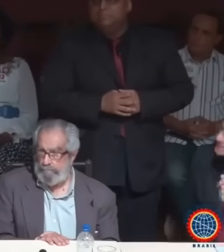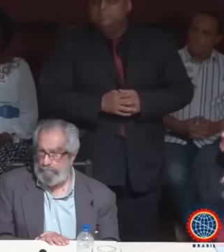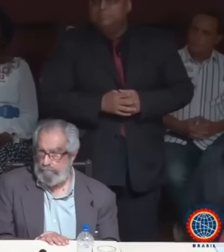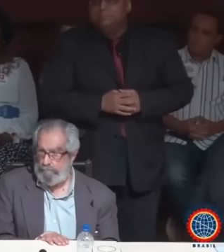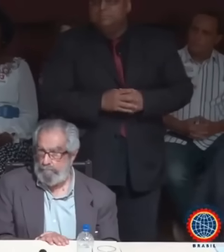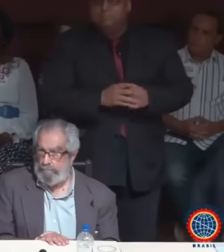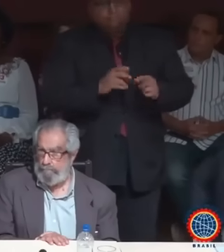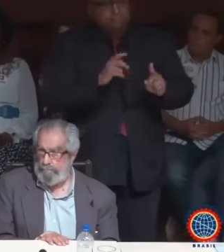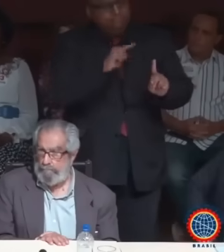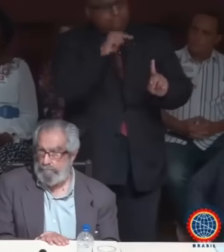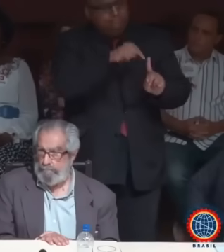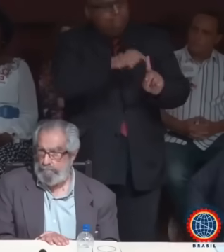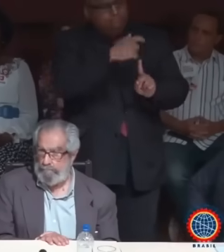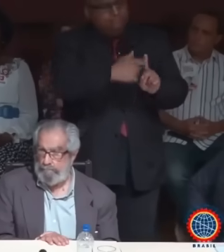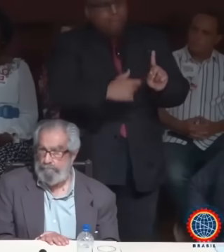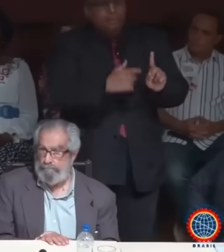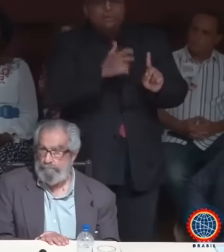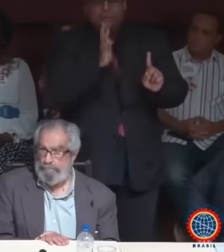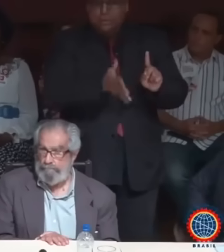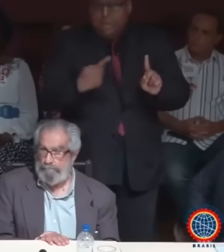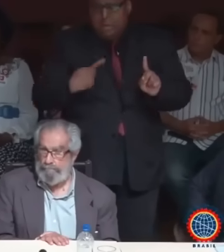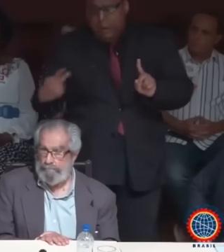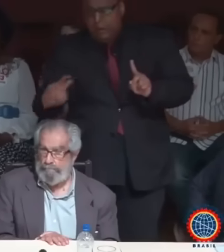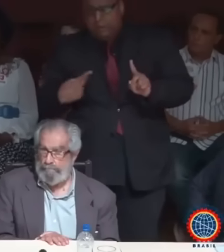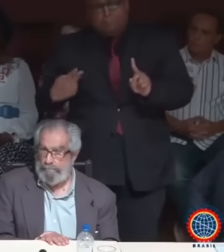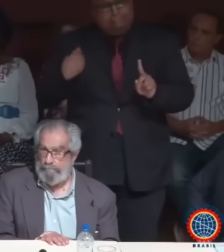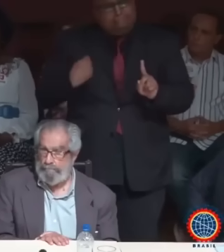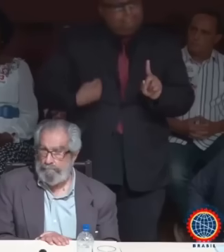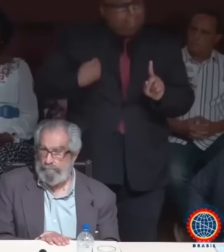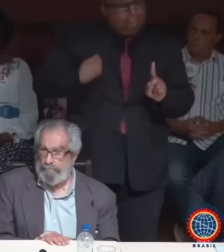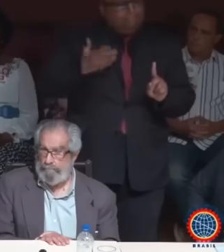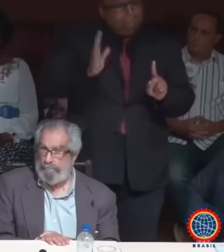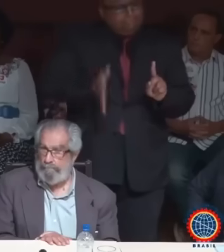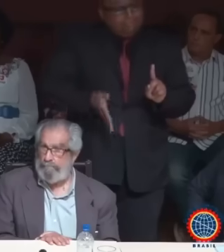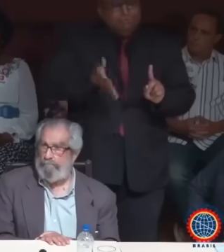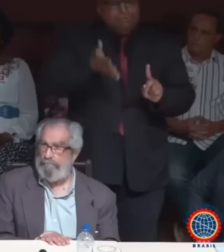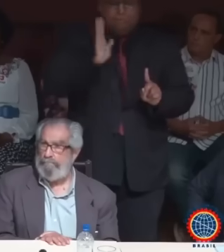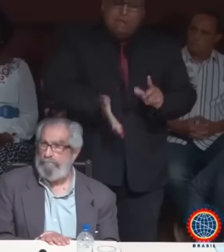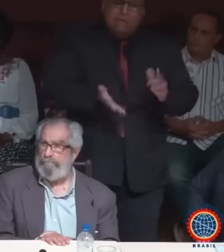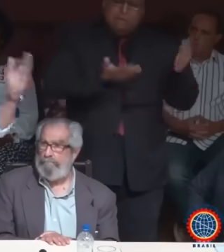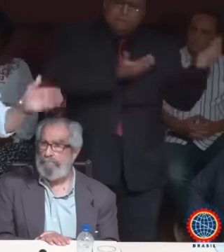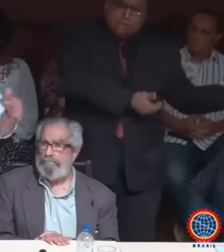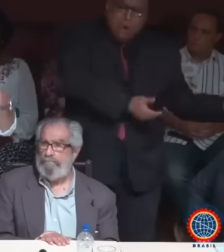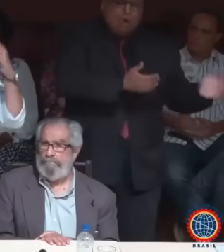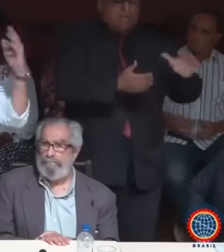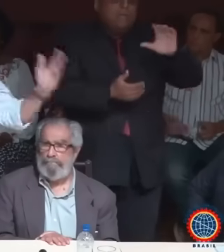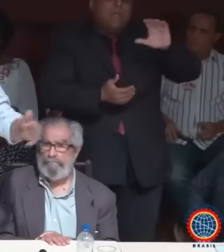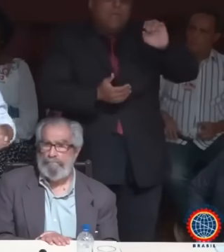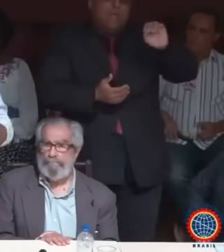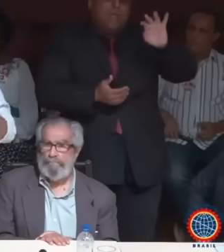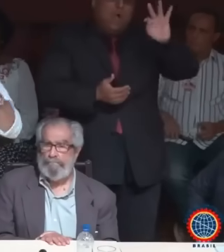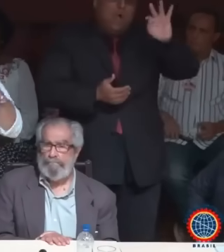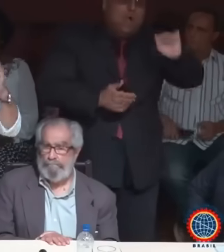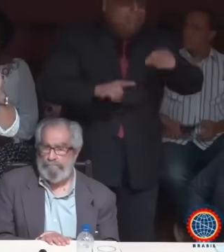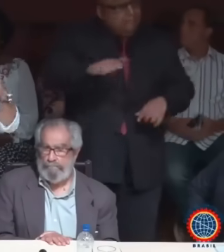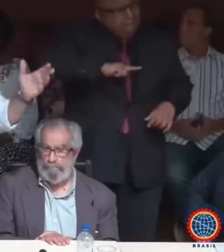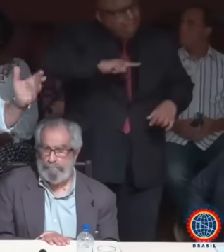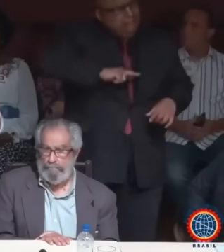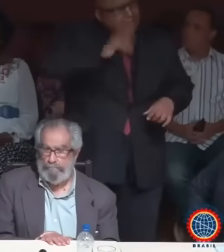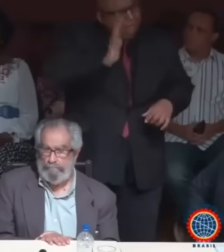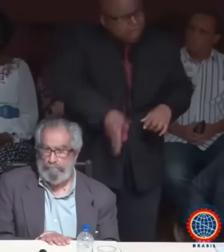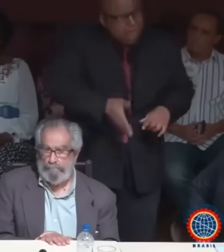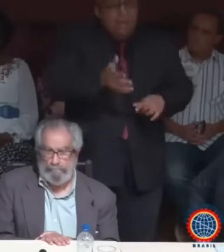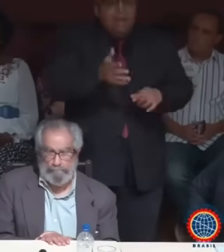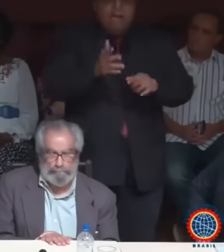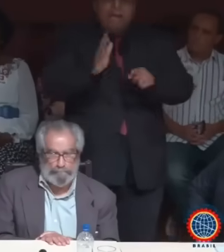Eu e Ana Estela, nós já participamos de inúmeros eventos de jovens cotistas, prounistas, que